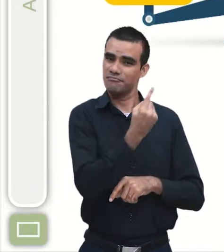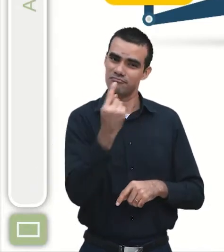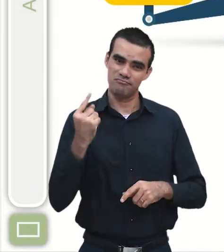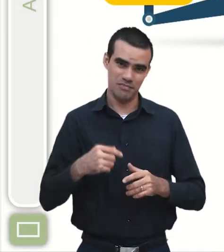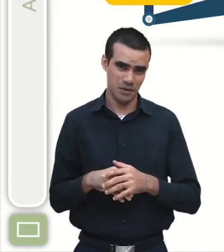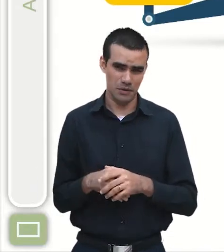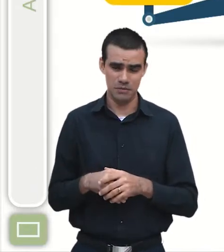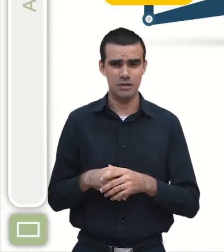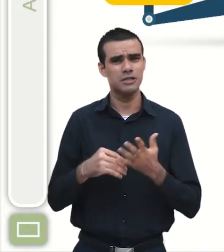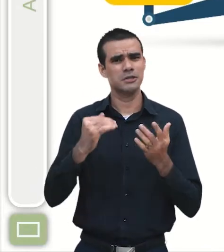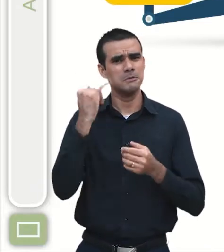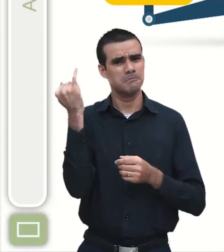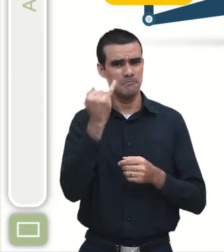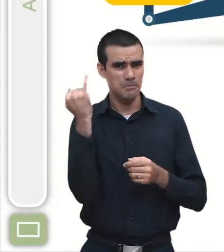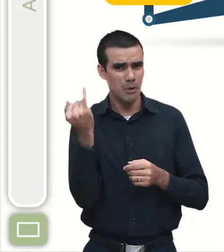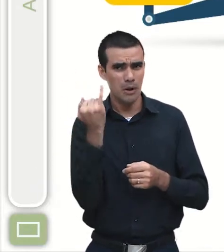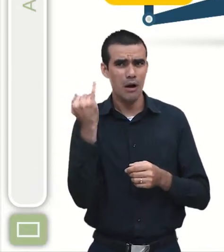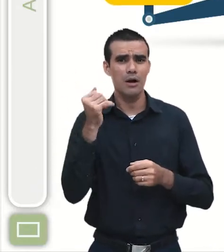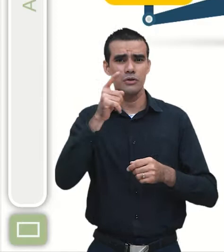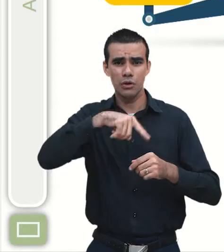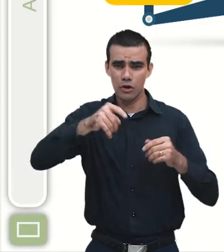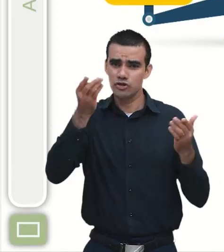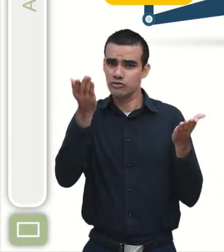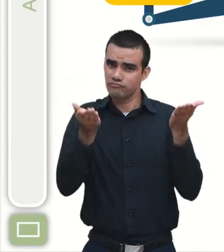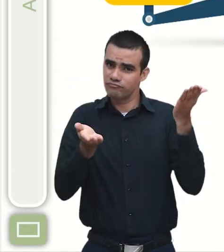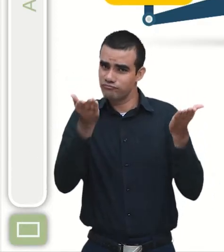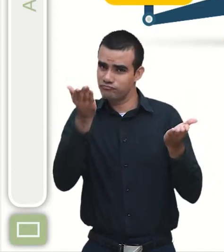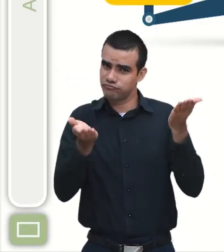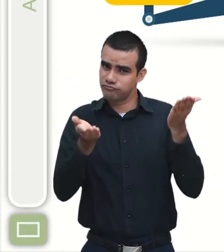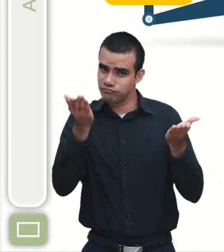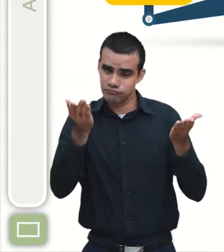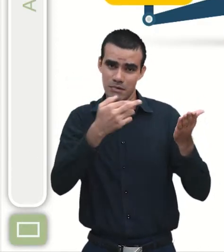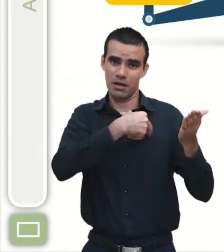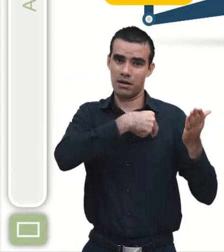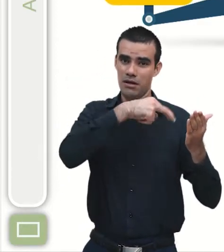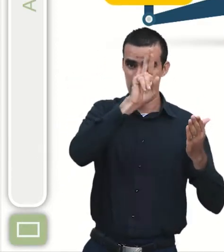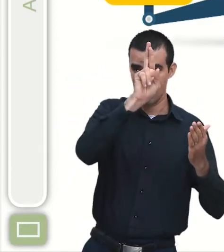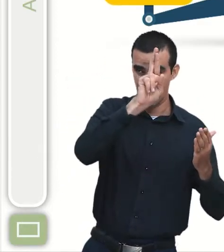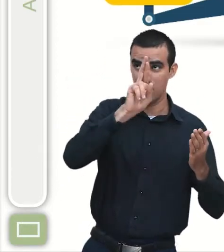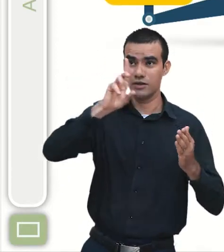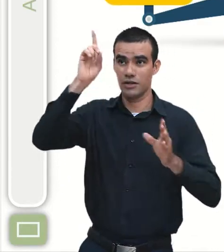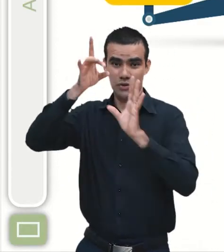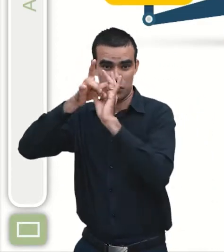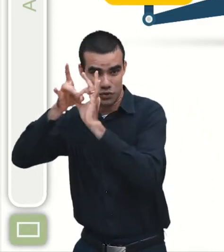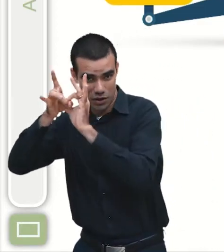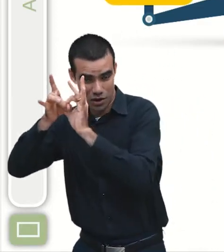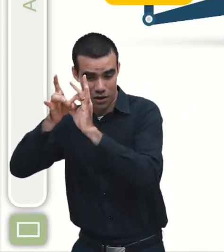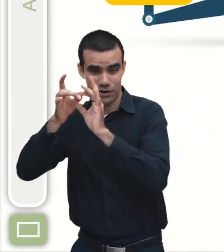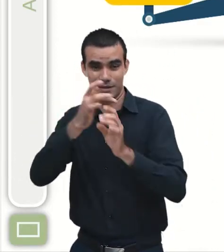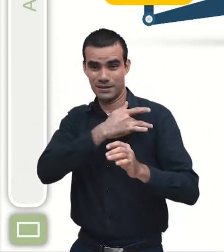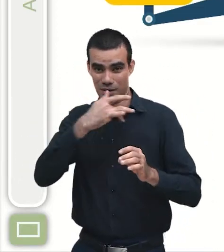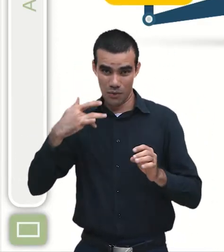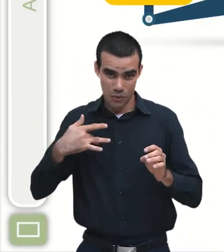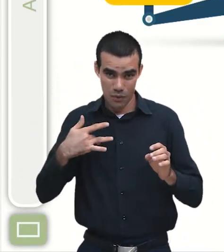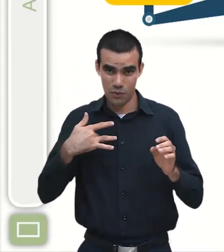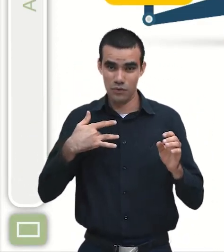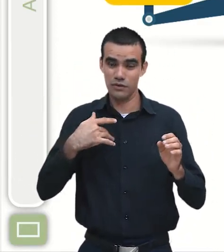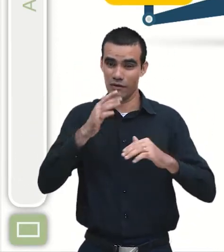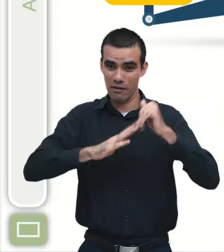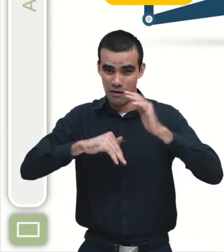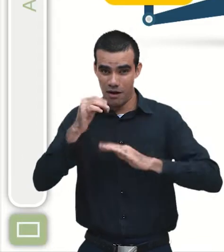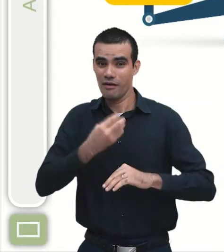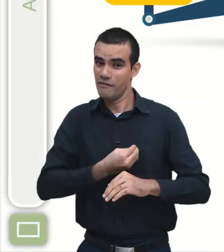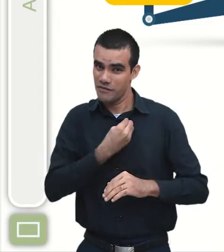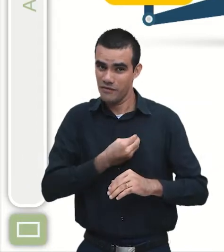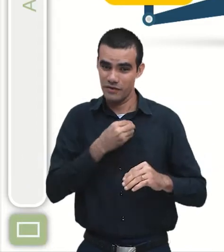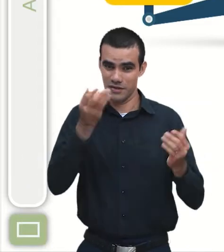quanto é importante a gente equilibrar espiritualidade e religiosidade, saúde e qualidade de vida? É um desafio